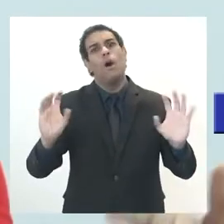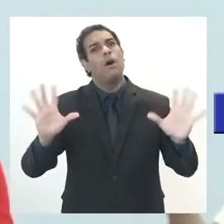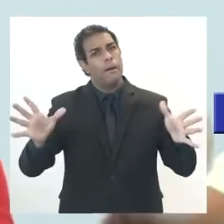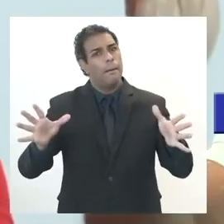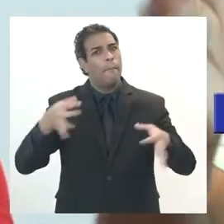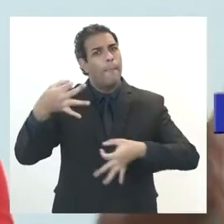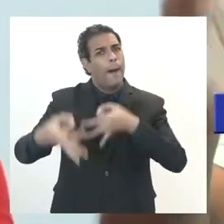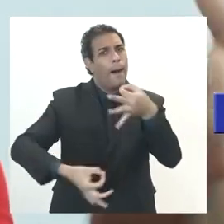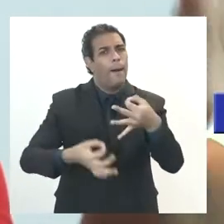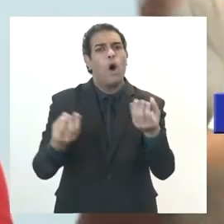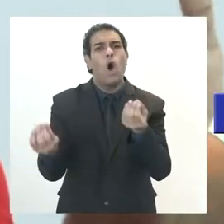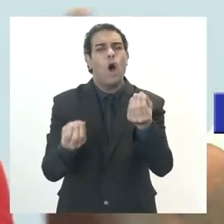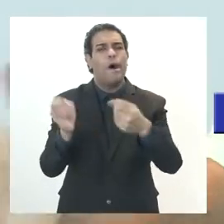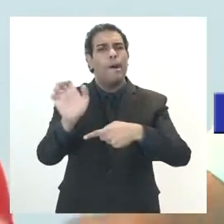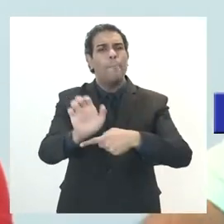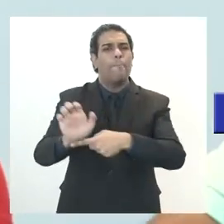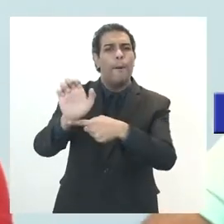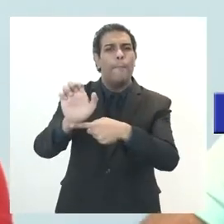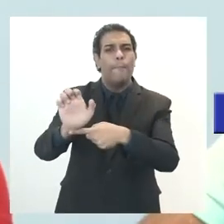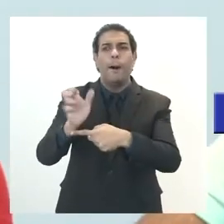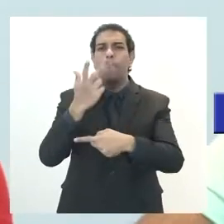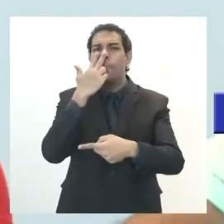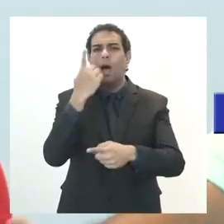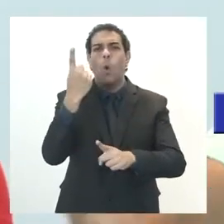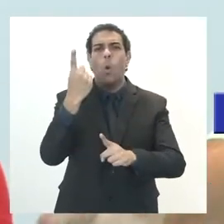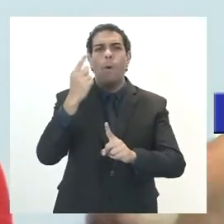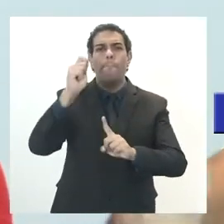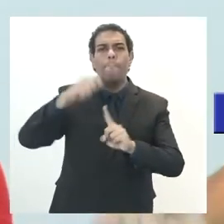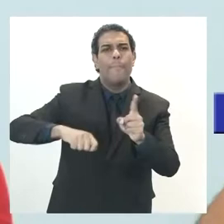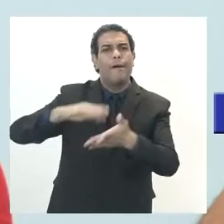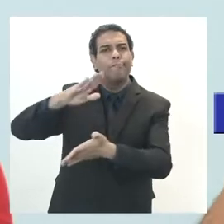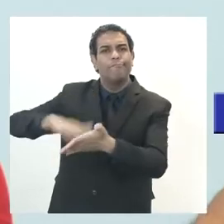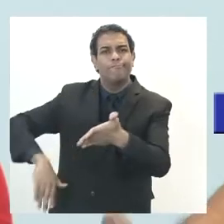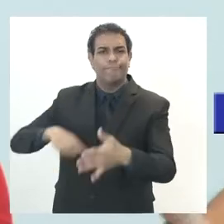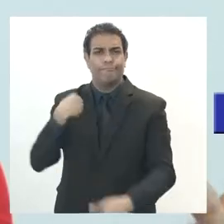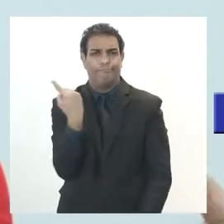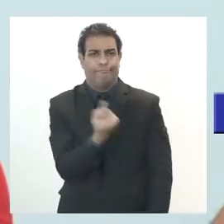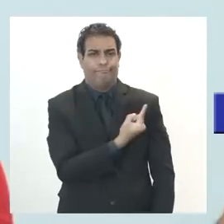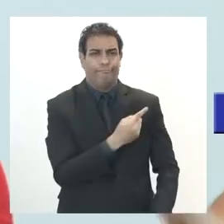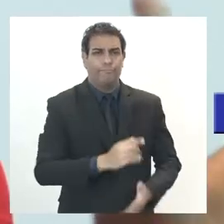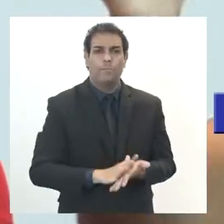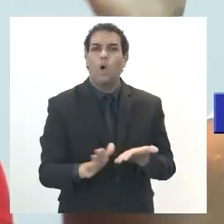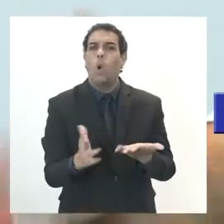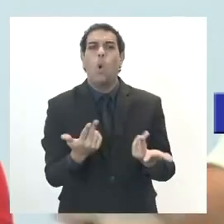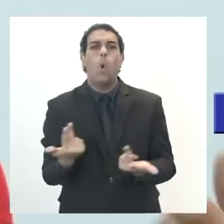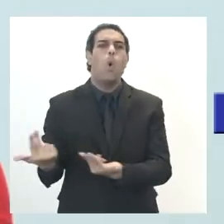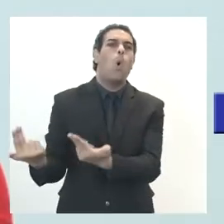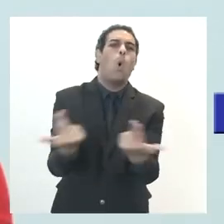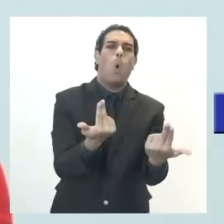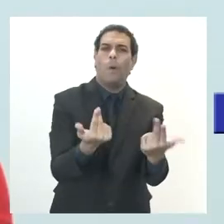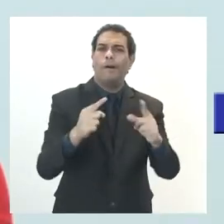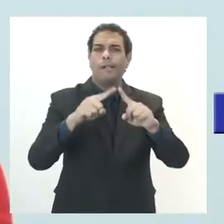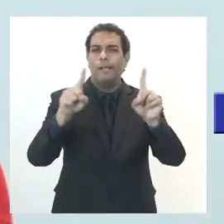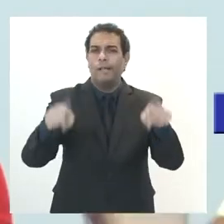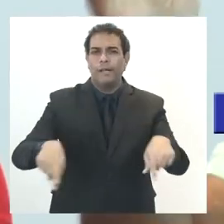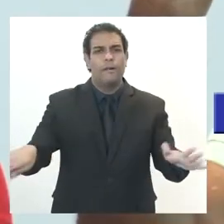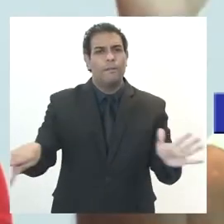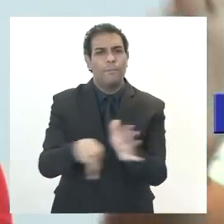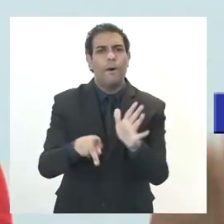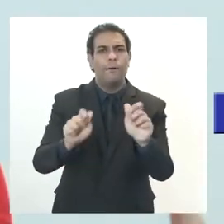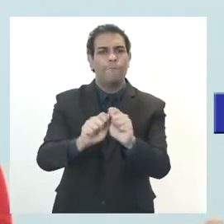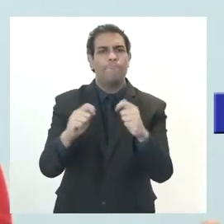porque é um estado fica com um mês nosso nós temos que receber como qualquer um como aqui a própria Lécio